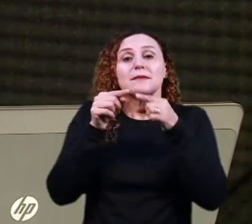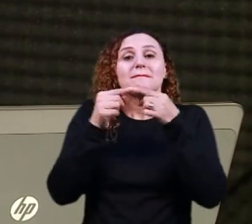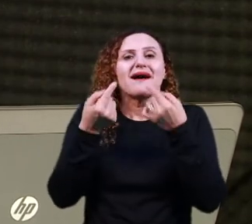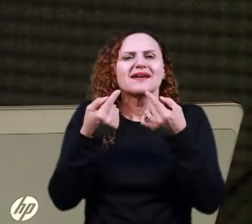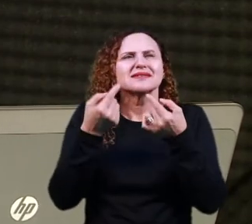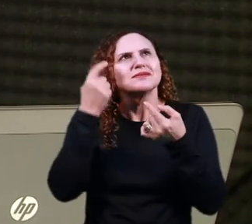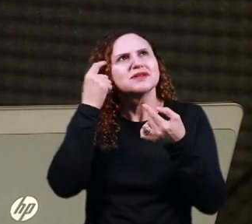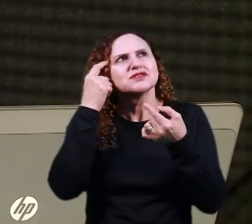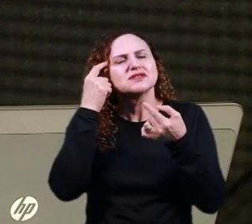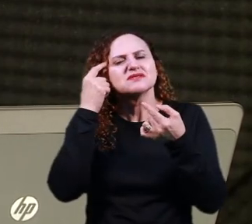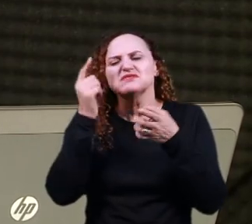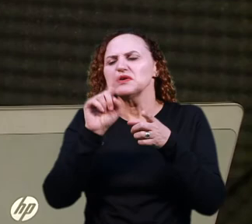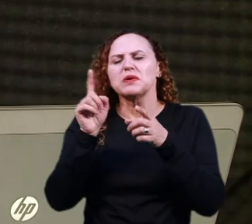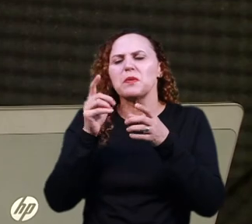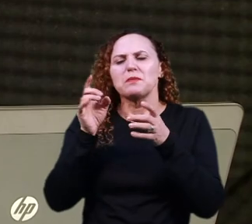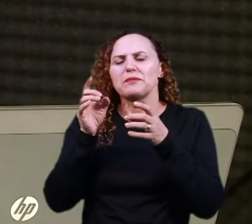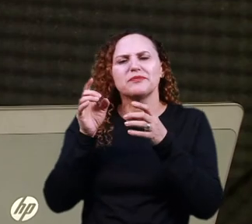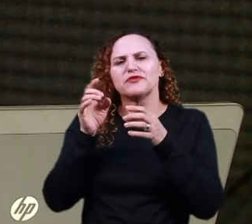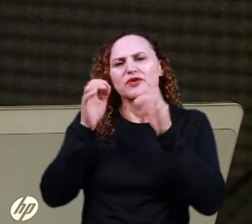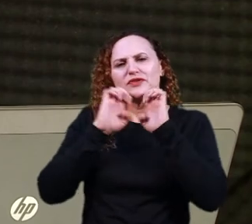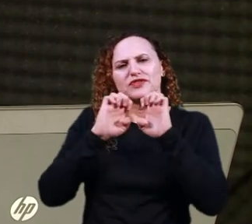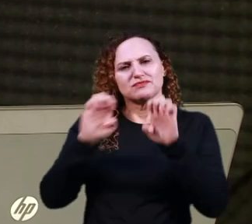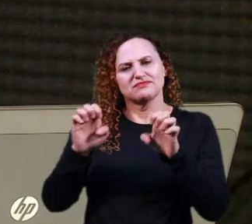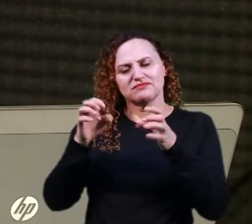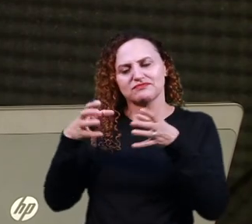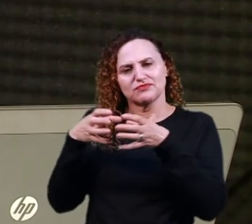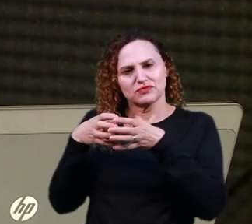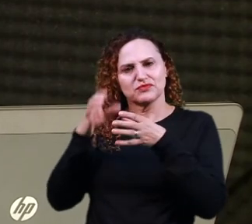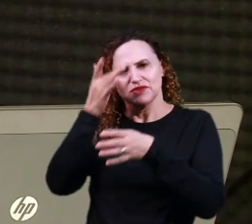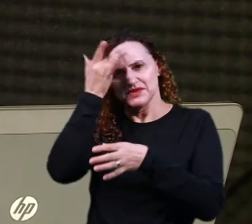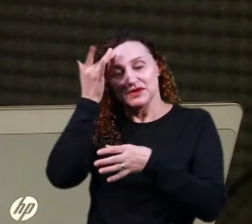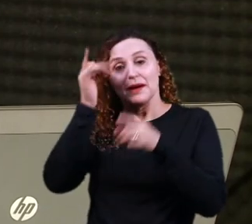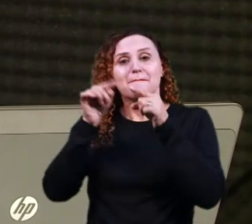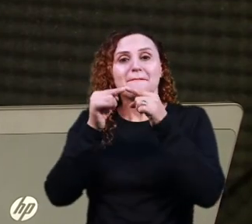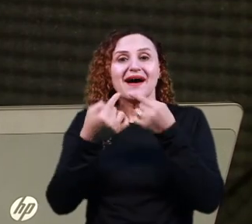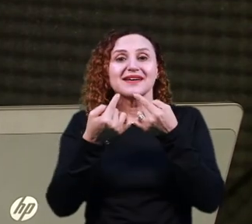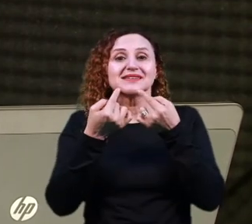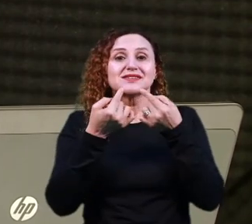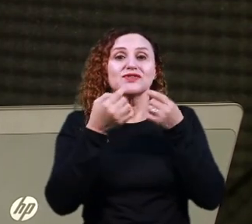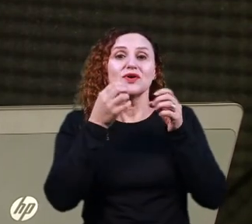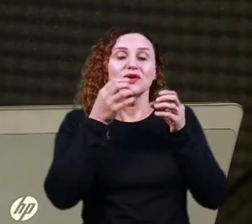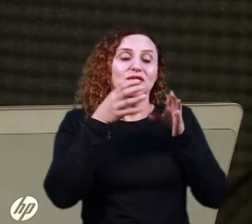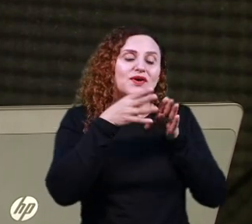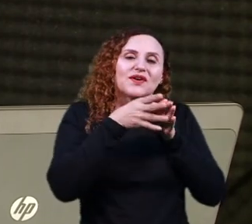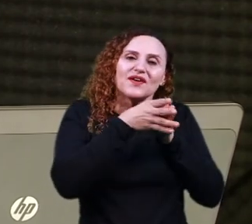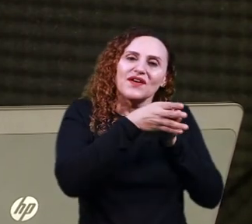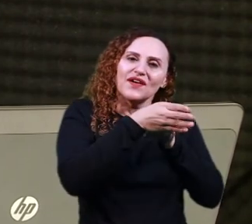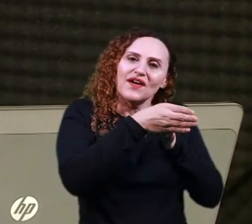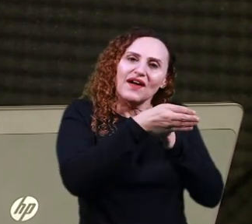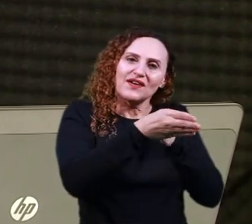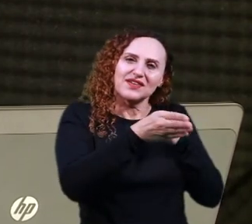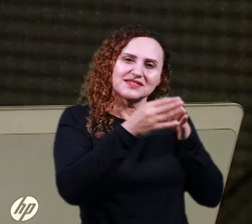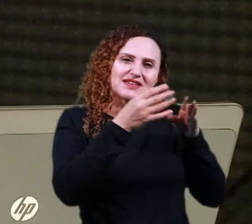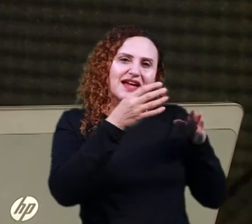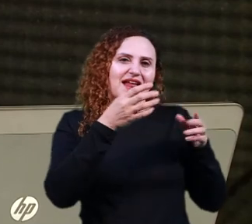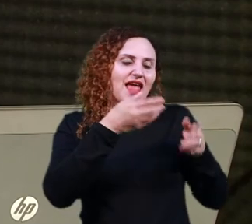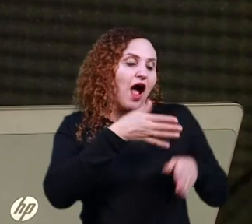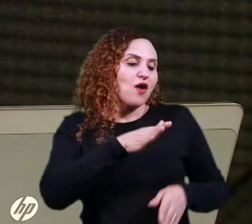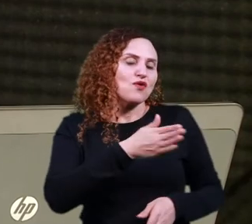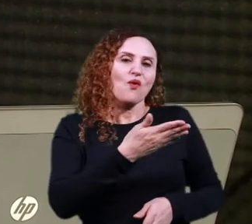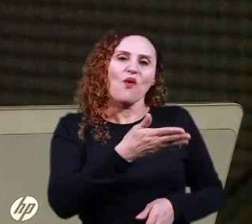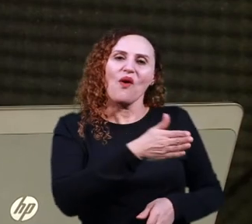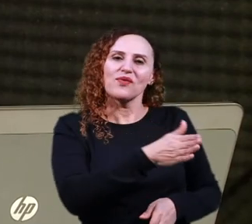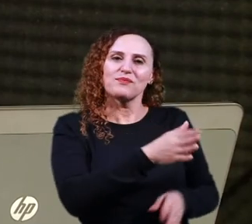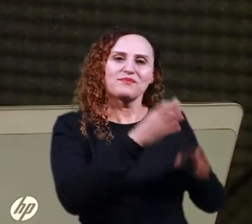aqui no Brasil Padre António Vieira vai fazer o que ele vai usar os peixes da nossa Costa